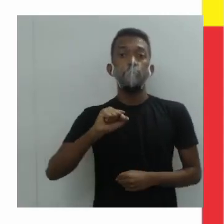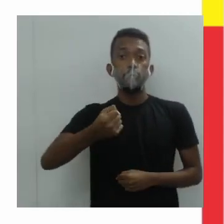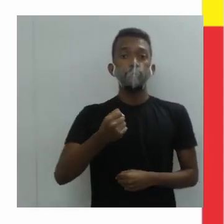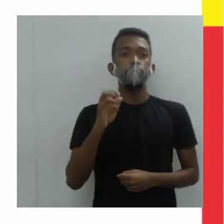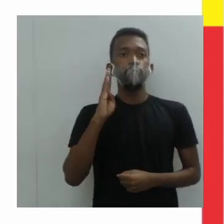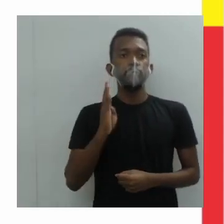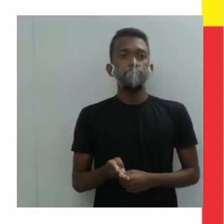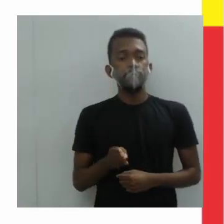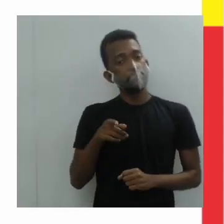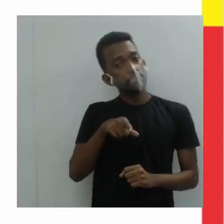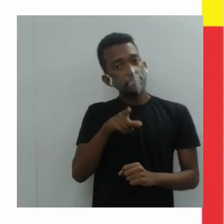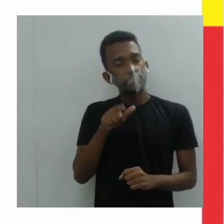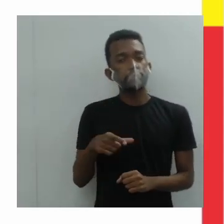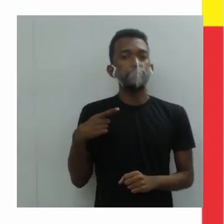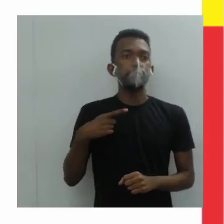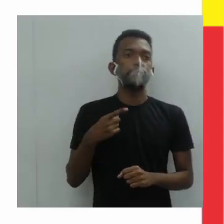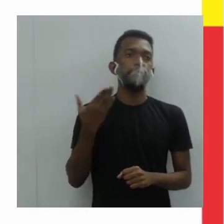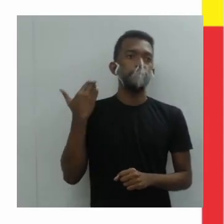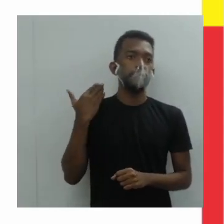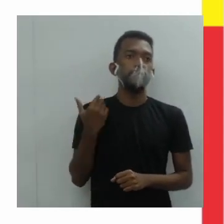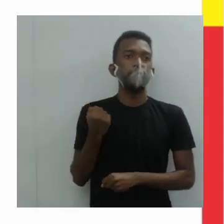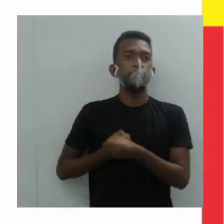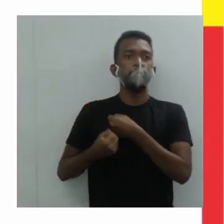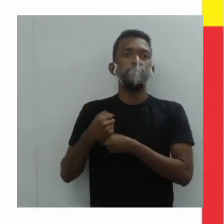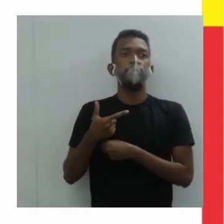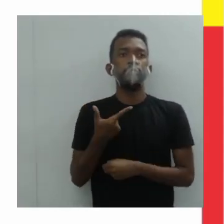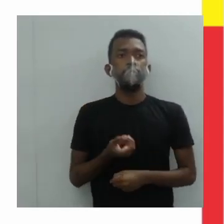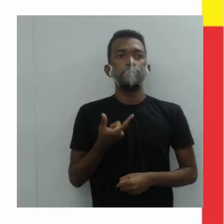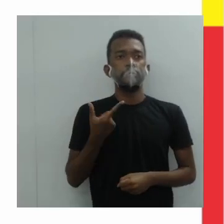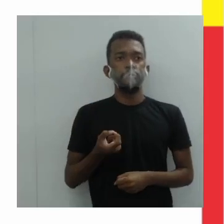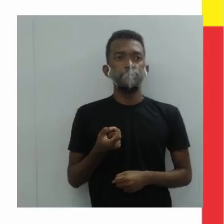um dado que a gente está pegando aí de 2020.